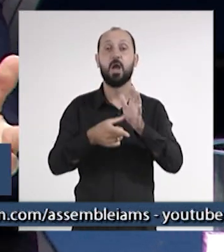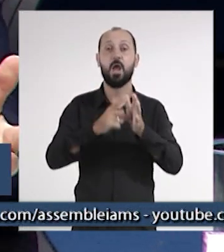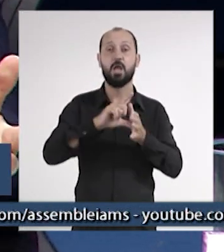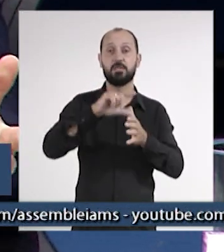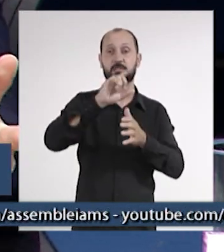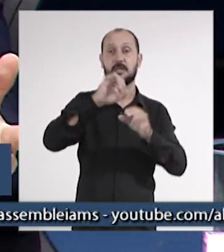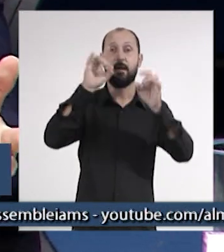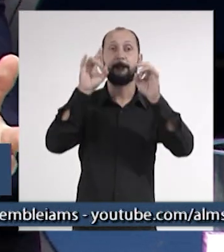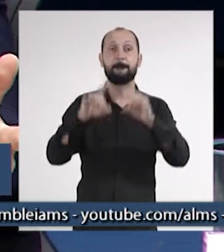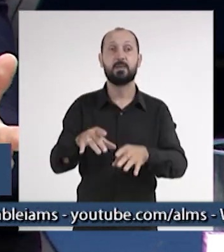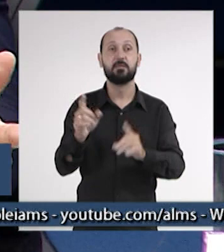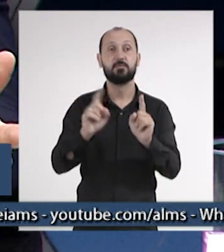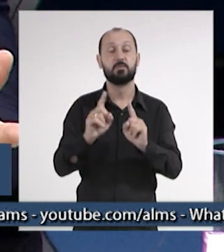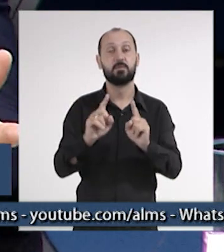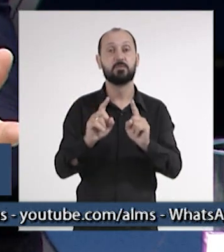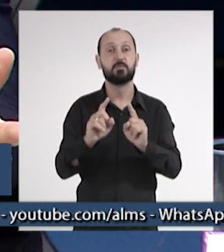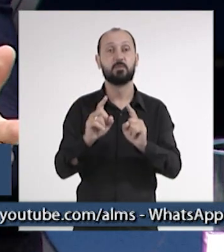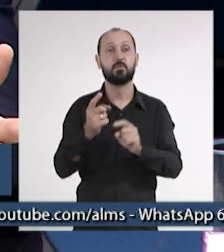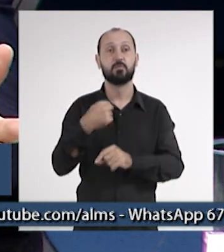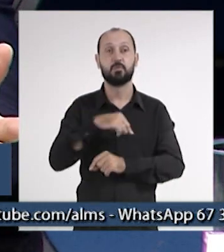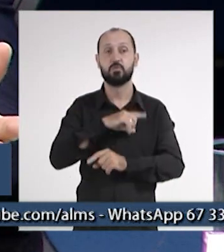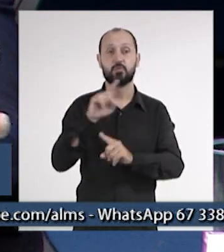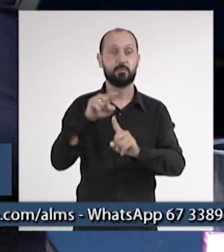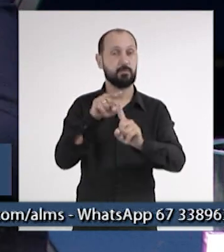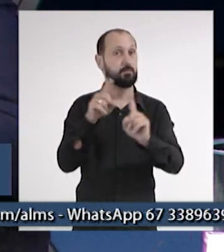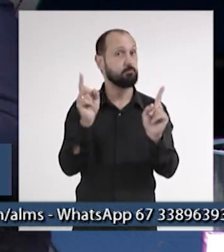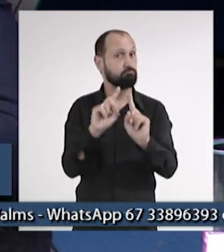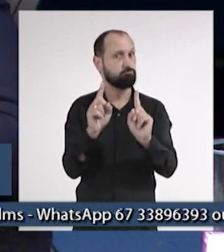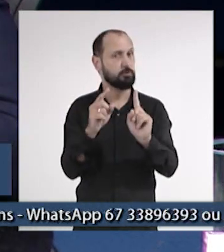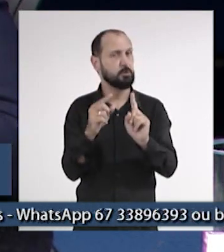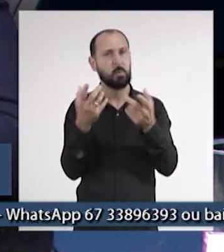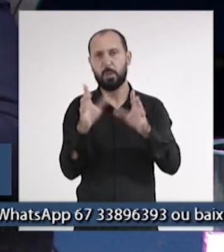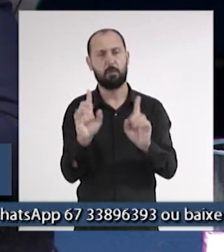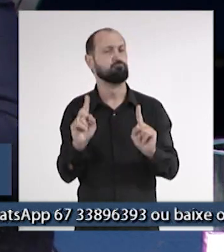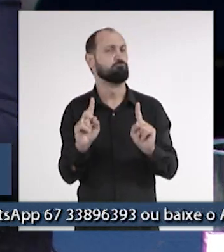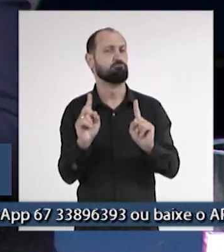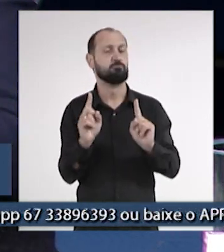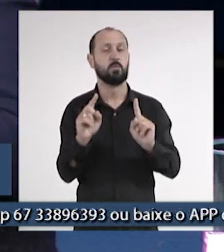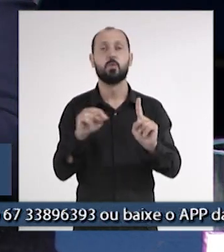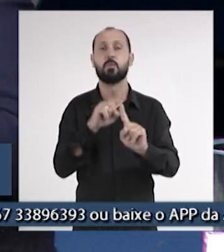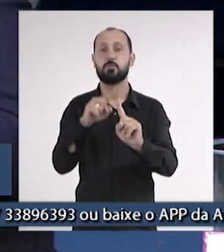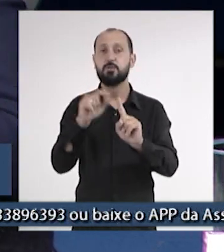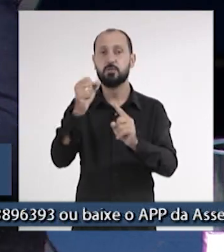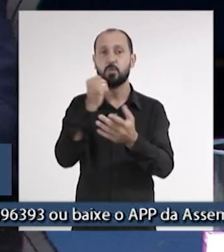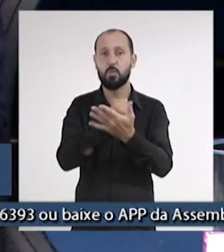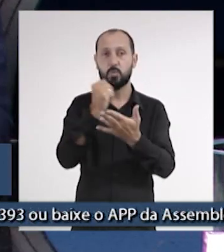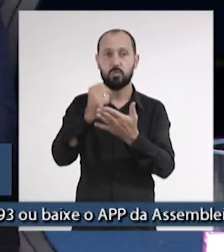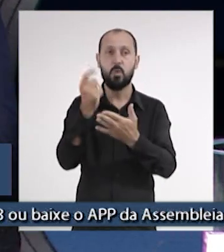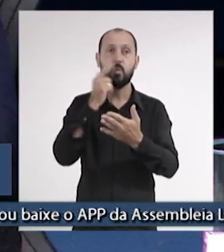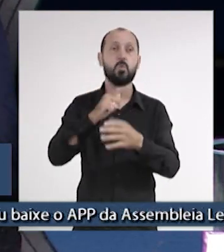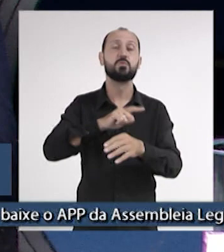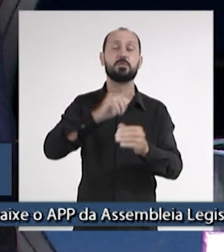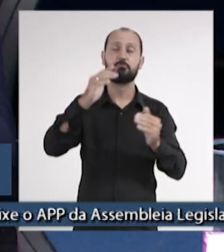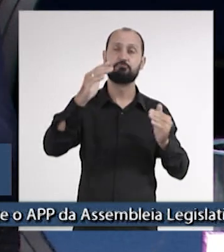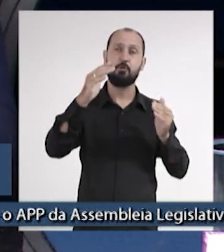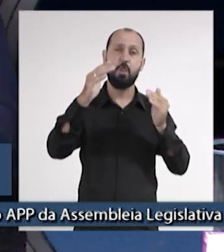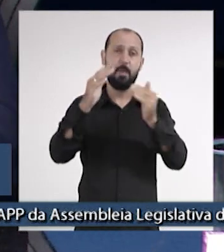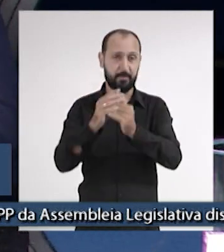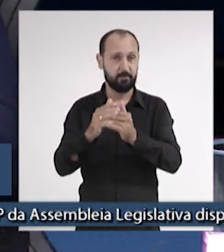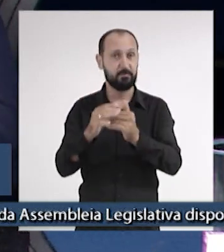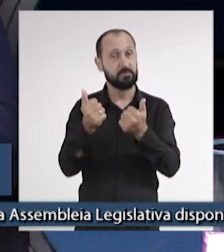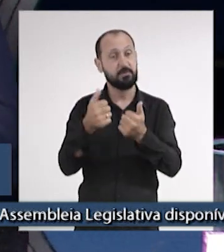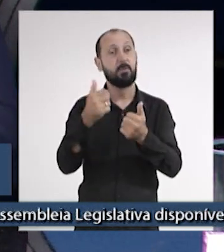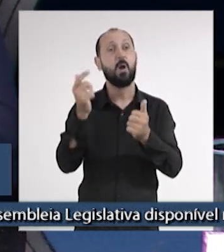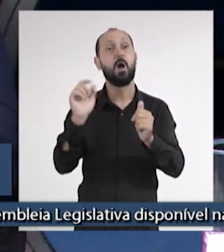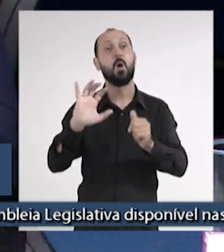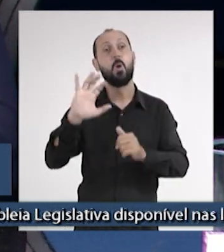que não é, a priori, o nosso objetivo, obviamente. O nosso objetivo é que o contrato alcance seu termo, mas isso pode acontecer até